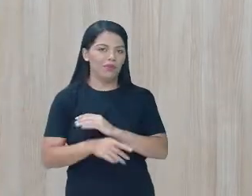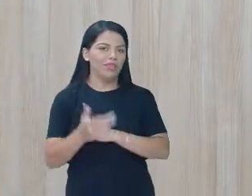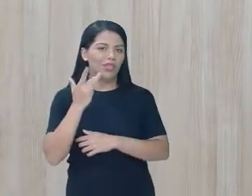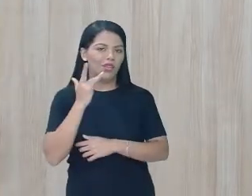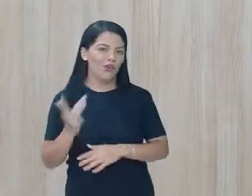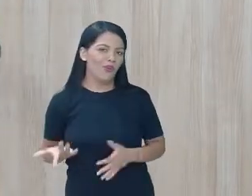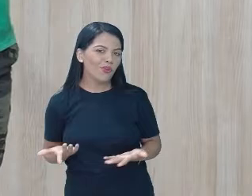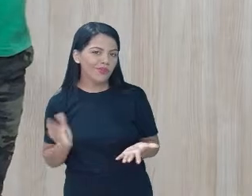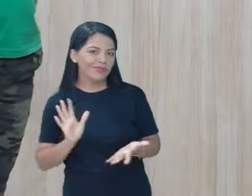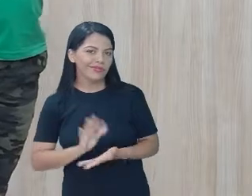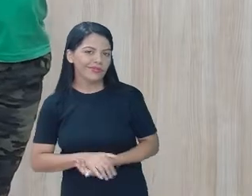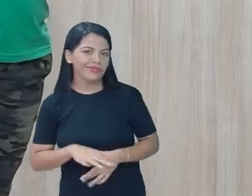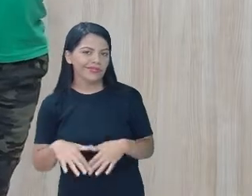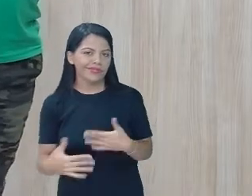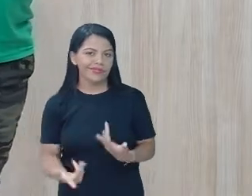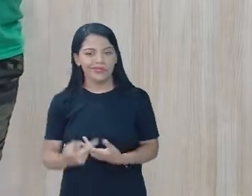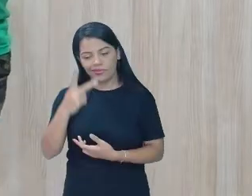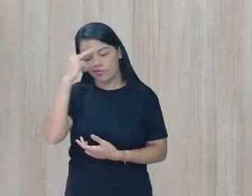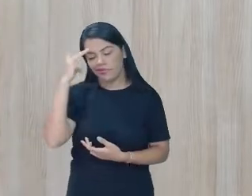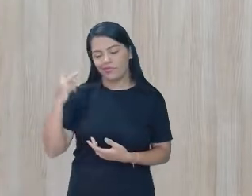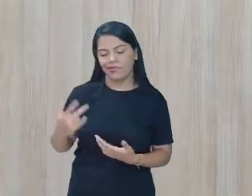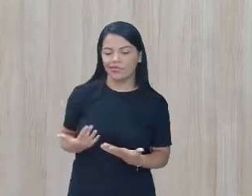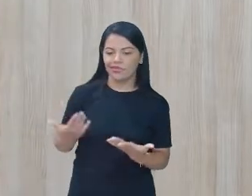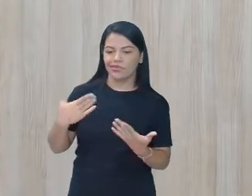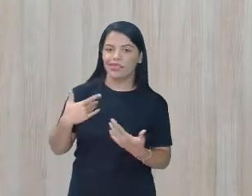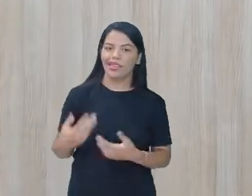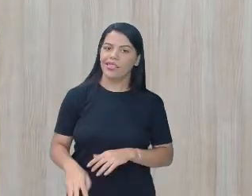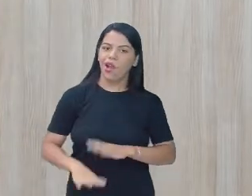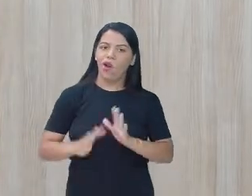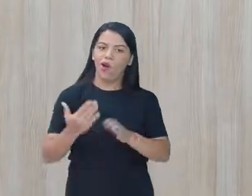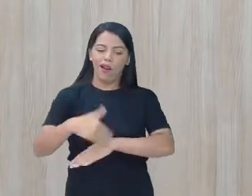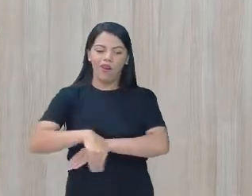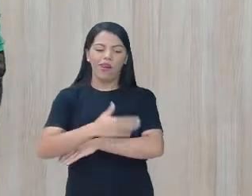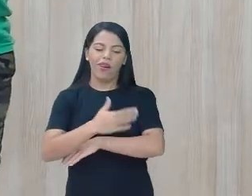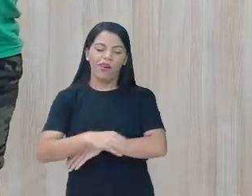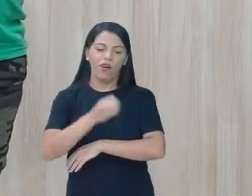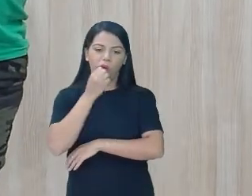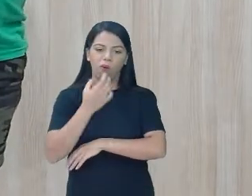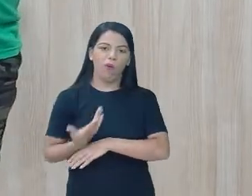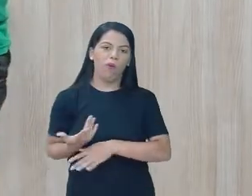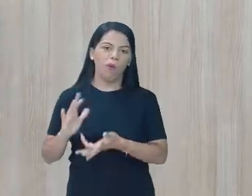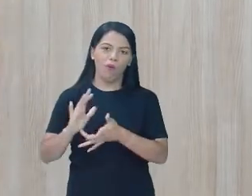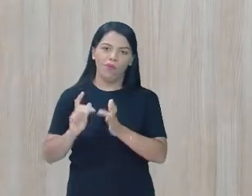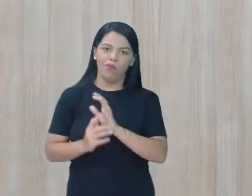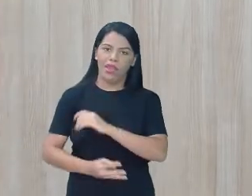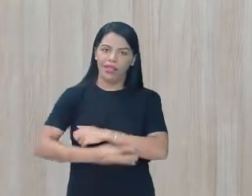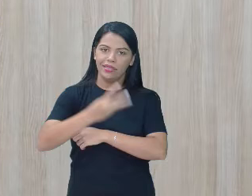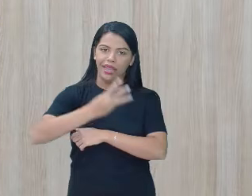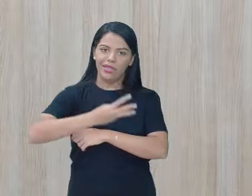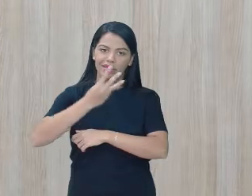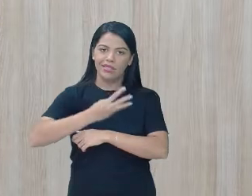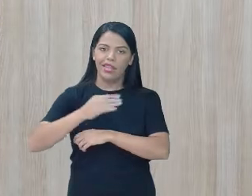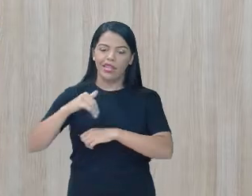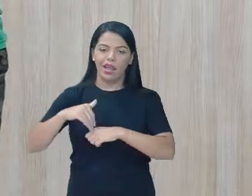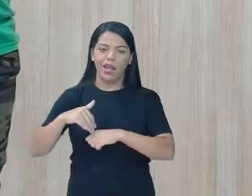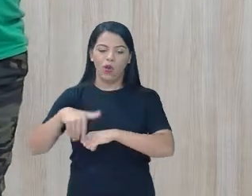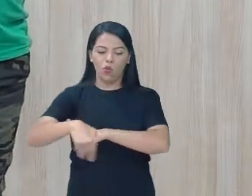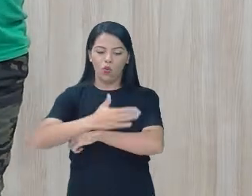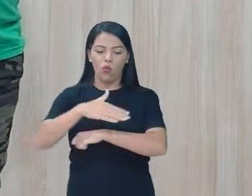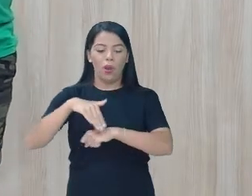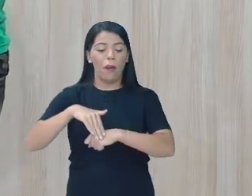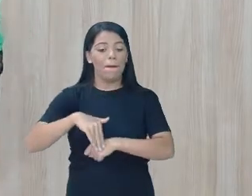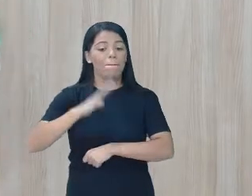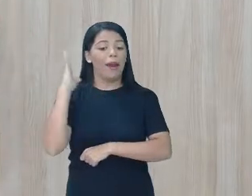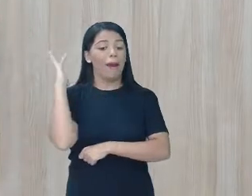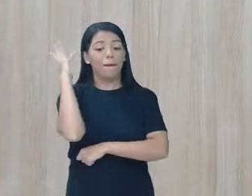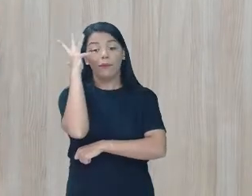amigos, né, para votar nessas coisas e termina aí boicotando a gente, mas para quem mora em Recife, né, sabe que a Rua